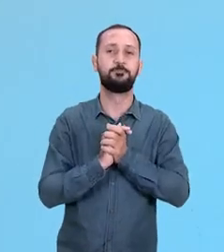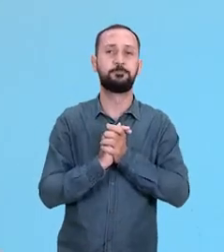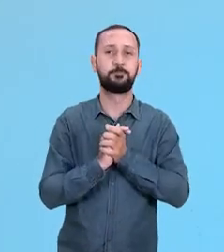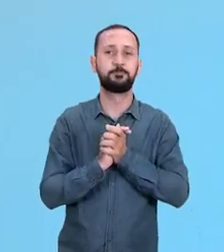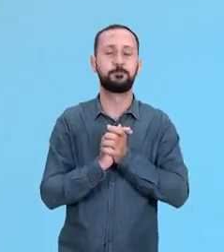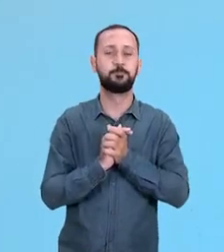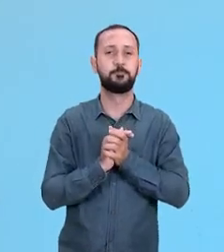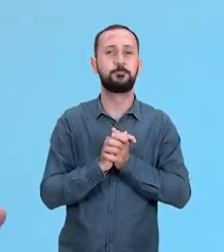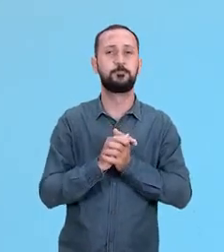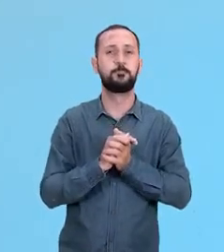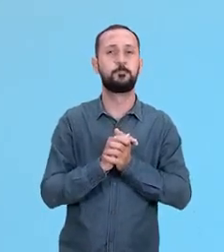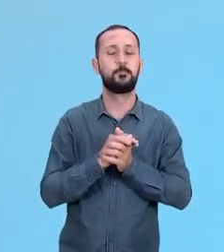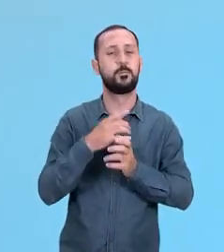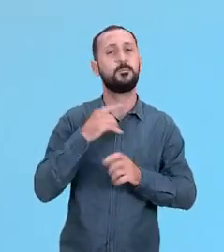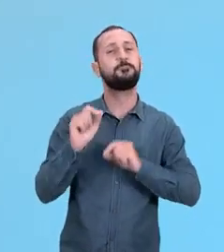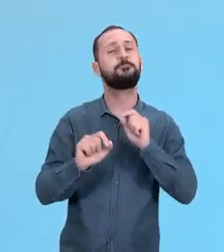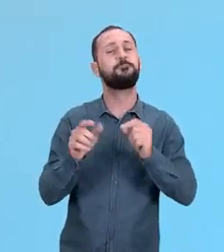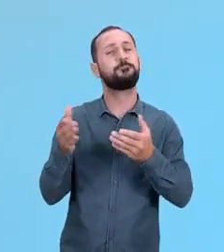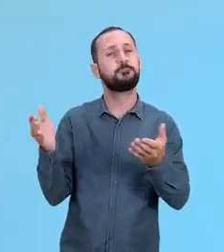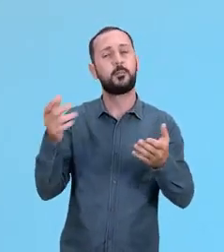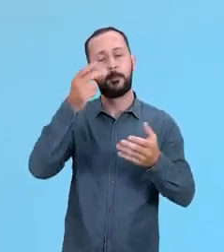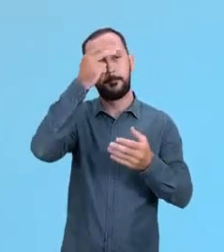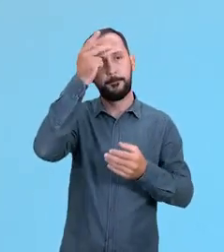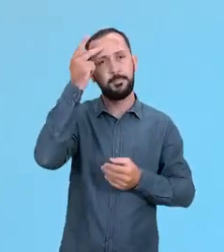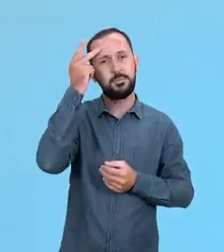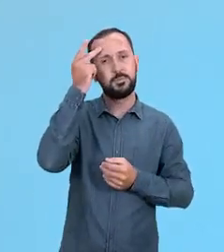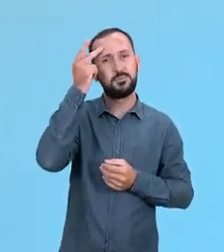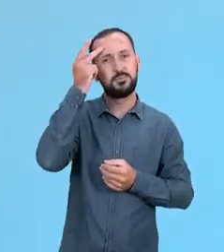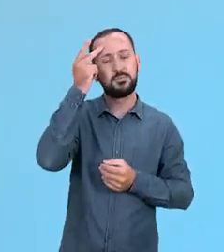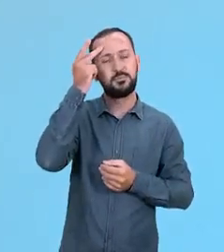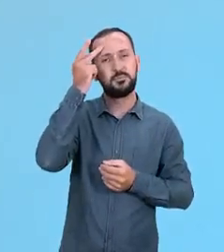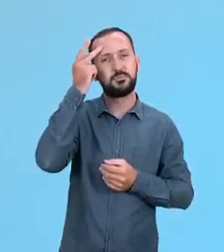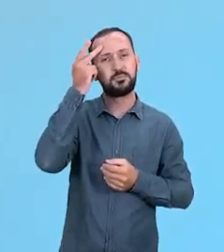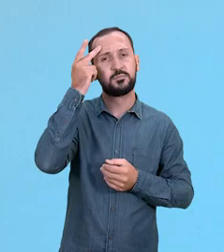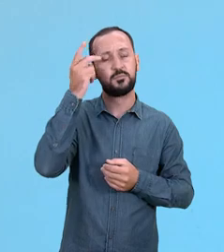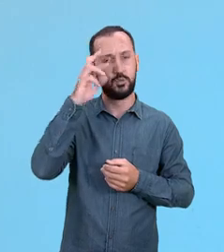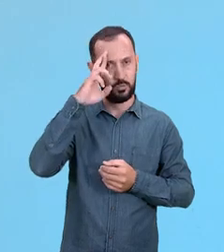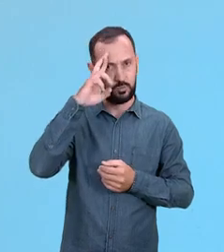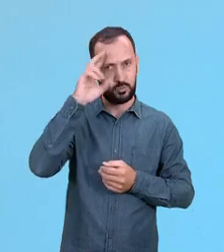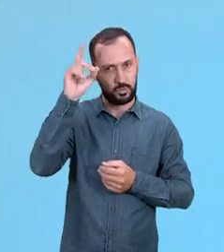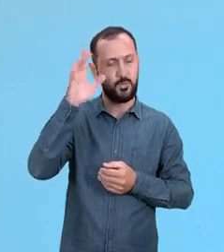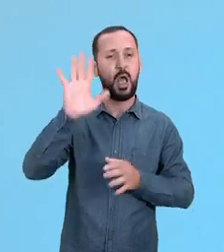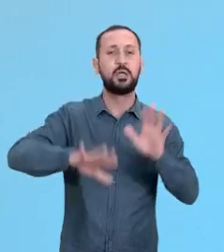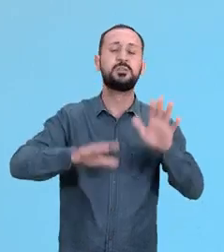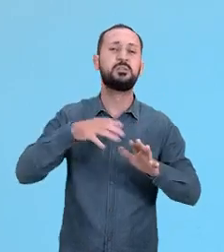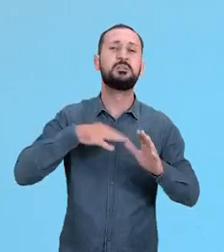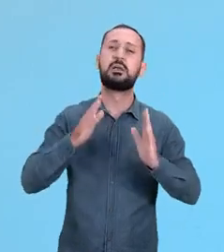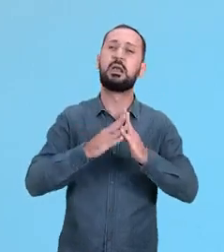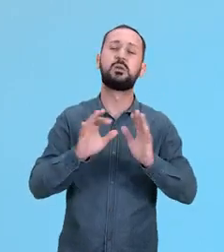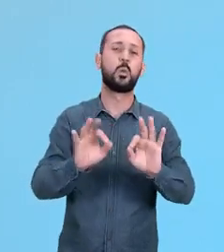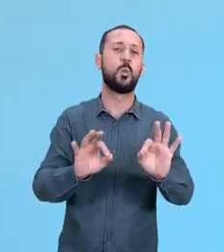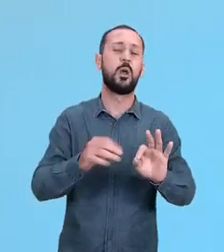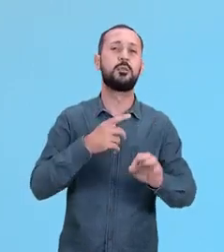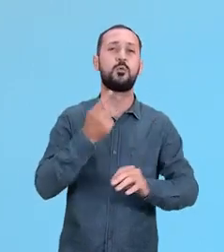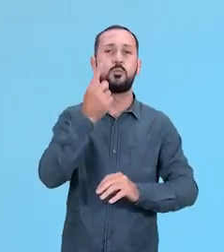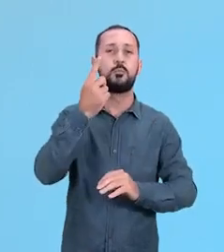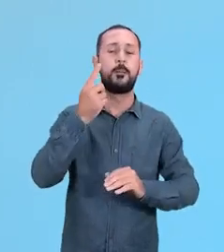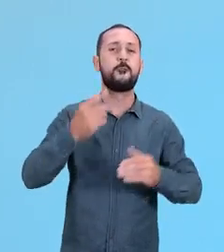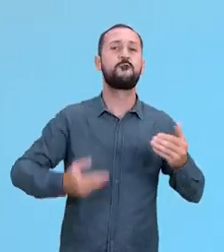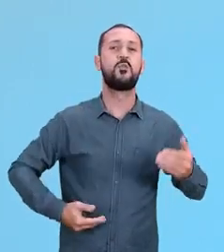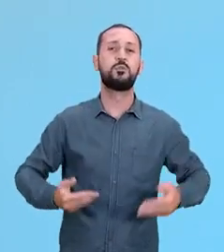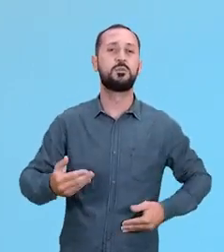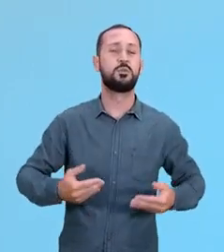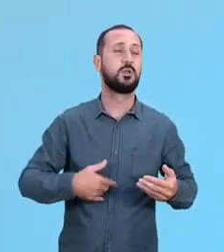alta poder econômico, poder aquisitivo, as pessoas, os patrões, às vezes não está em casa, tem uma